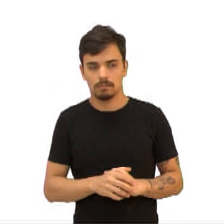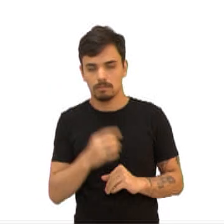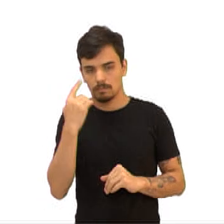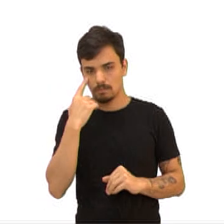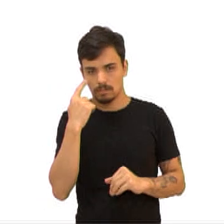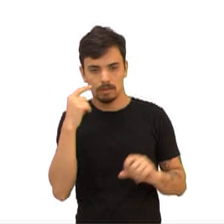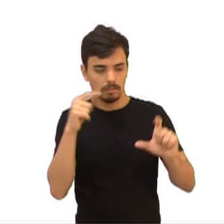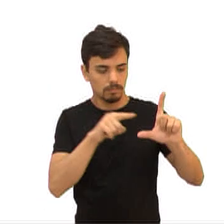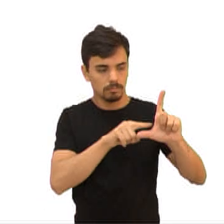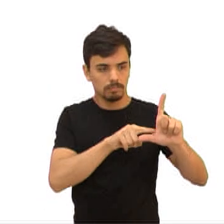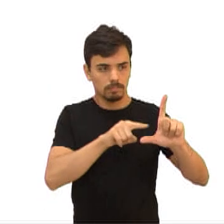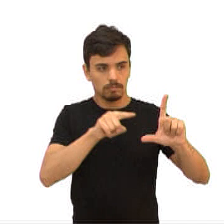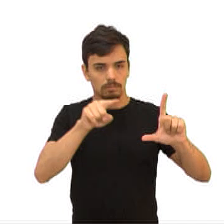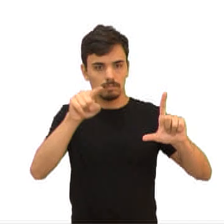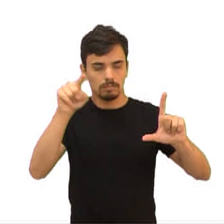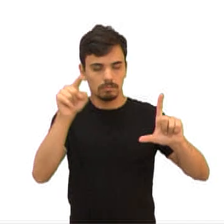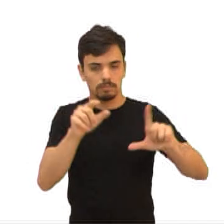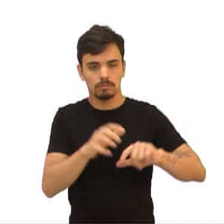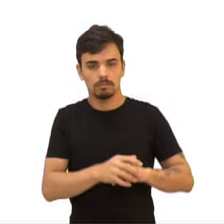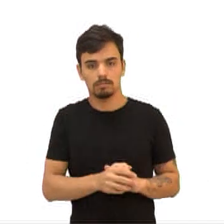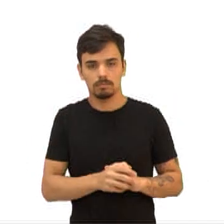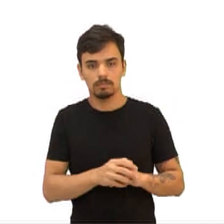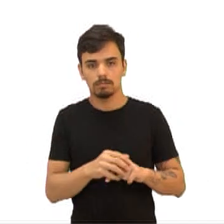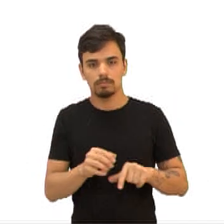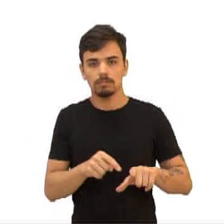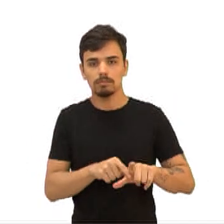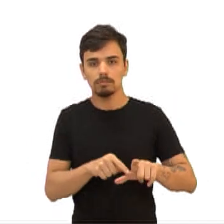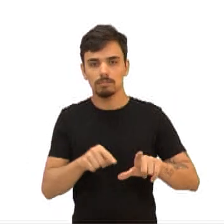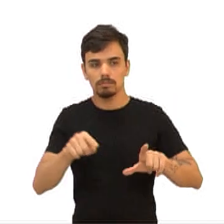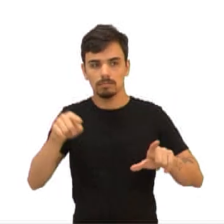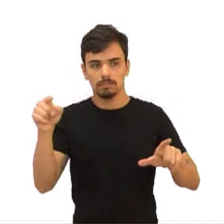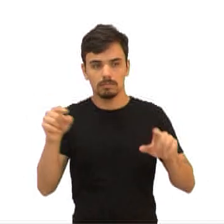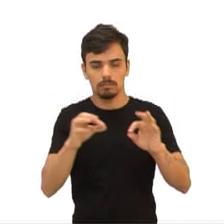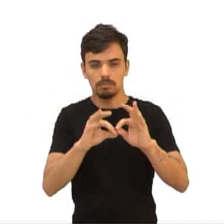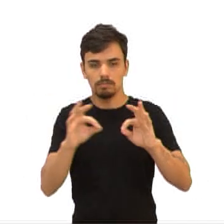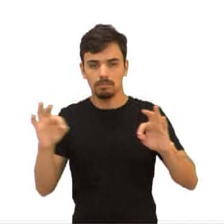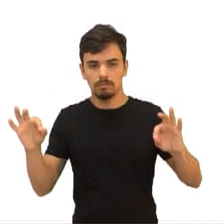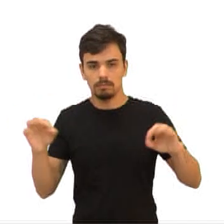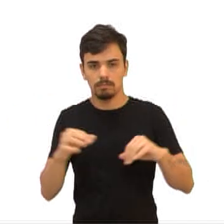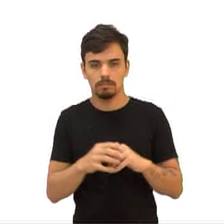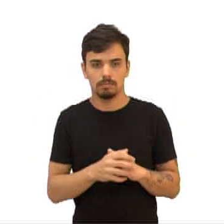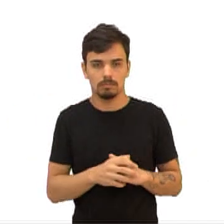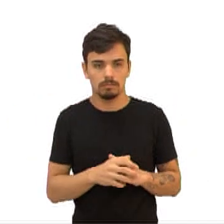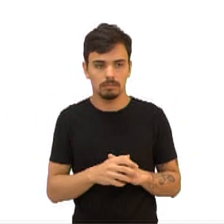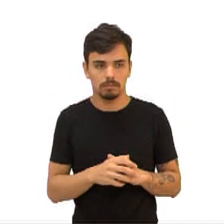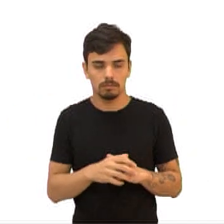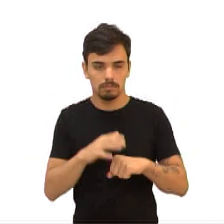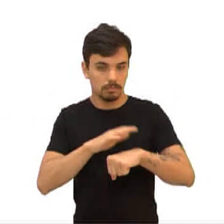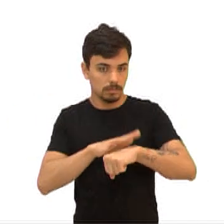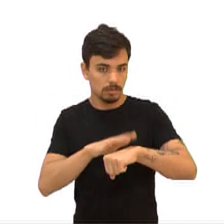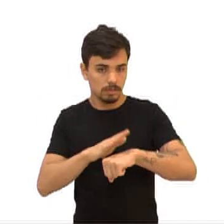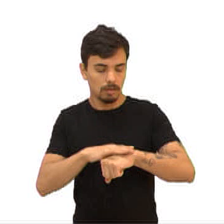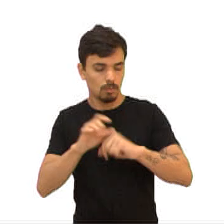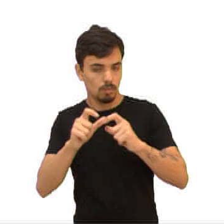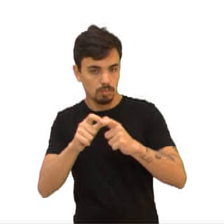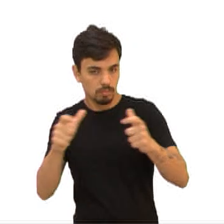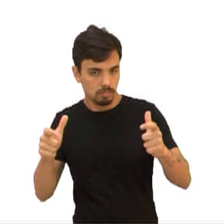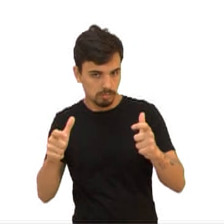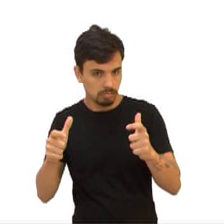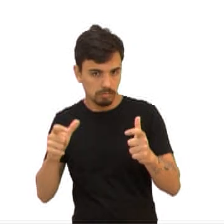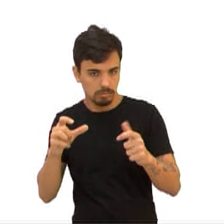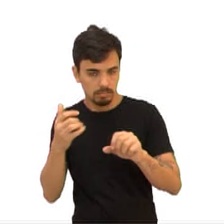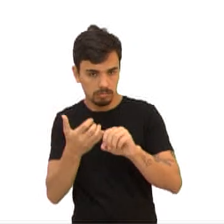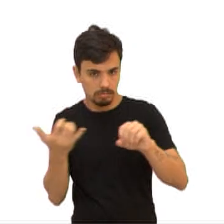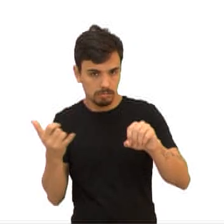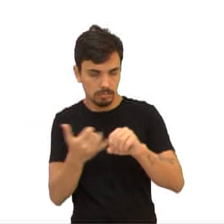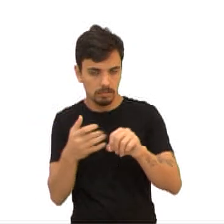da tensão, tá? Aumento da tensão ao longo do tempo aqui, né? Ou melhor, da carga, porque a